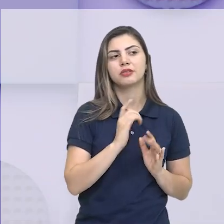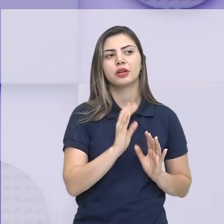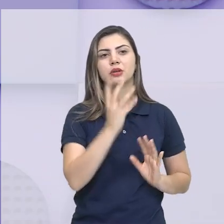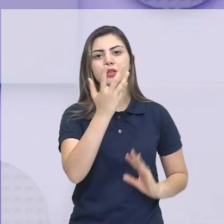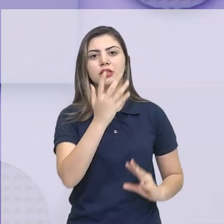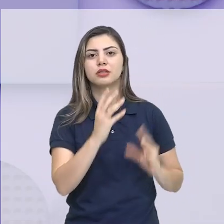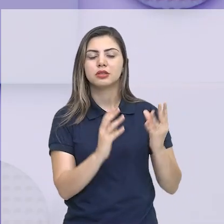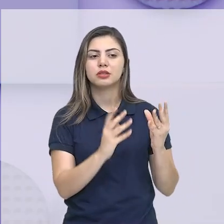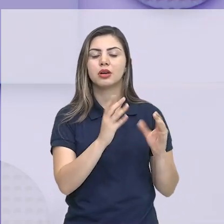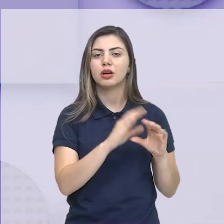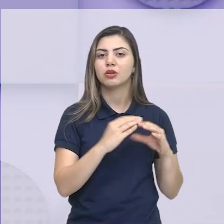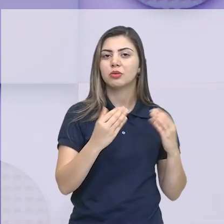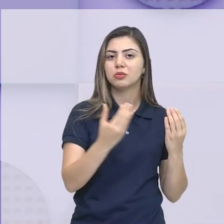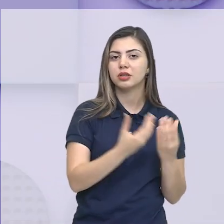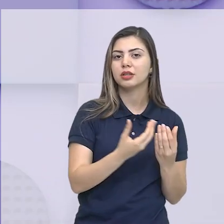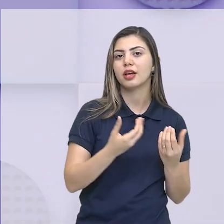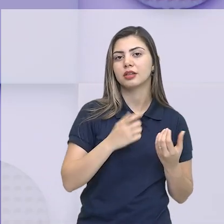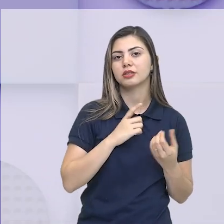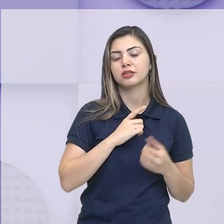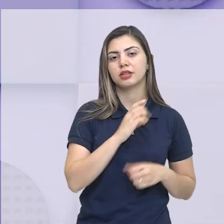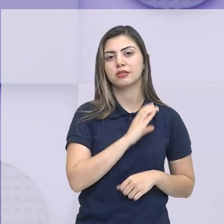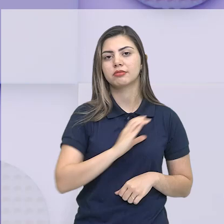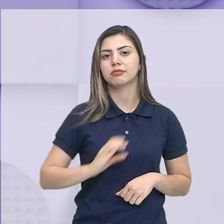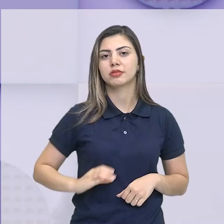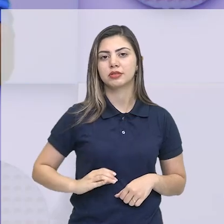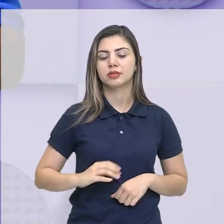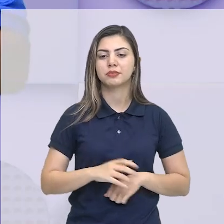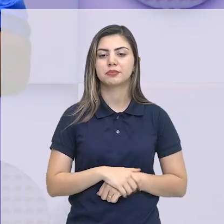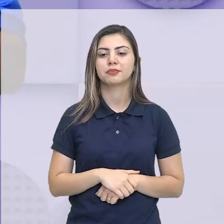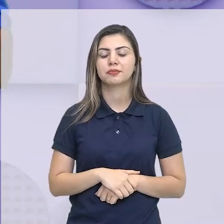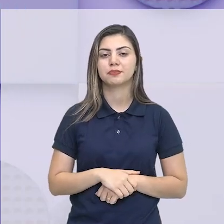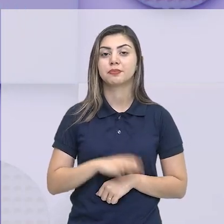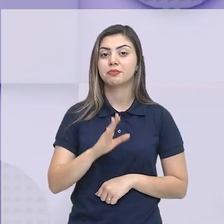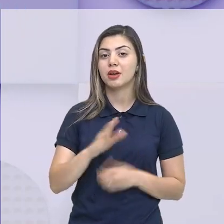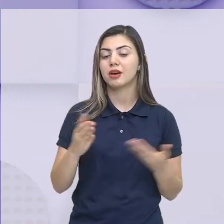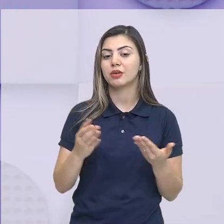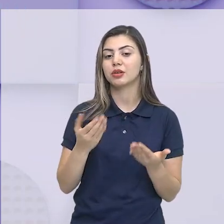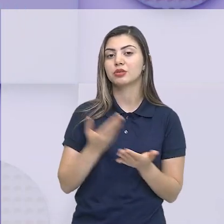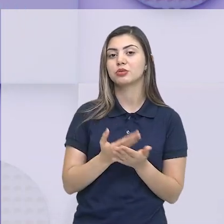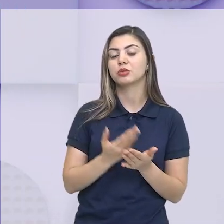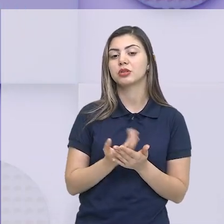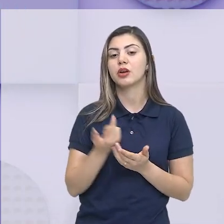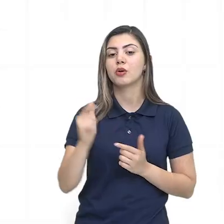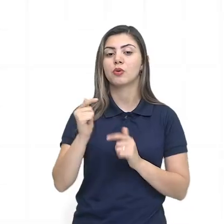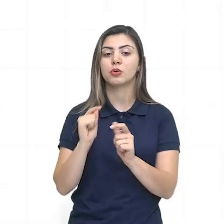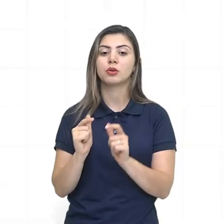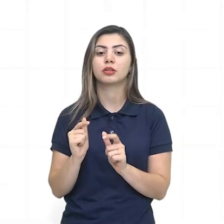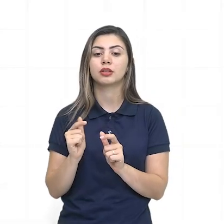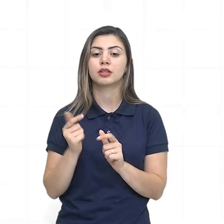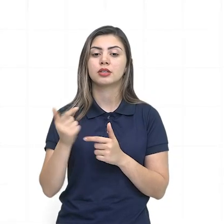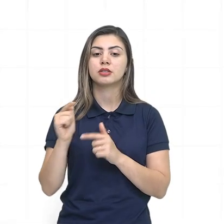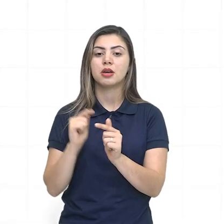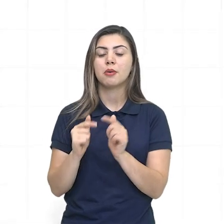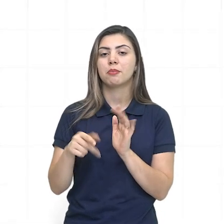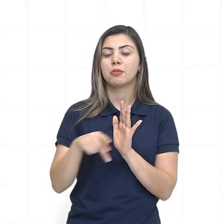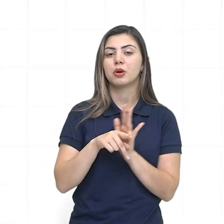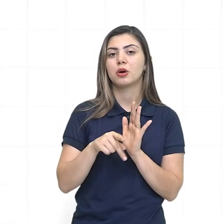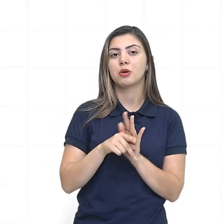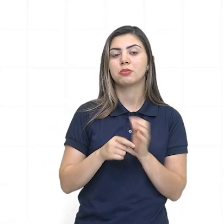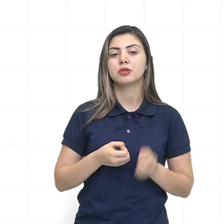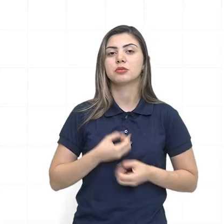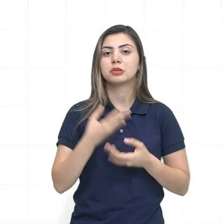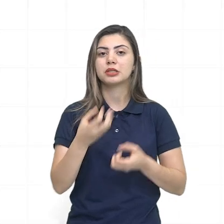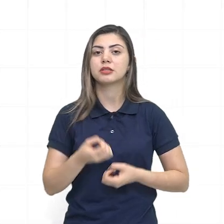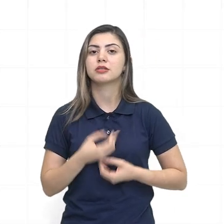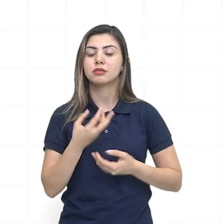e nasceram as primeiras comunidades cristãs. Ok? Vamos ver outras expressões dos textos religiosos, por favor. Além dos